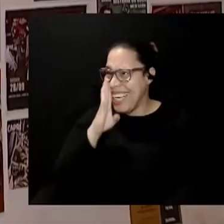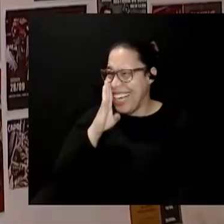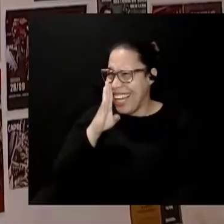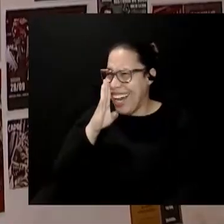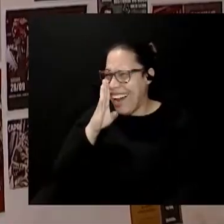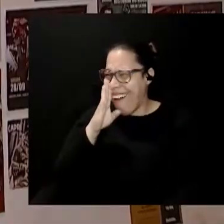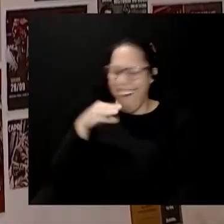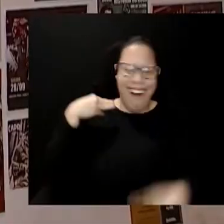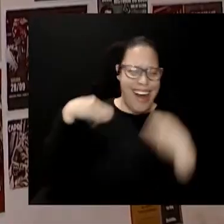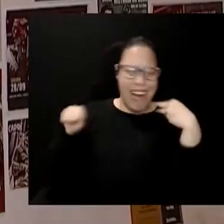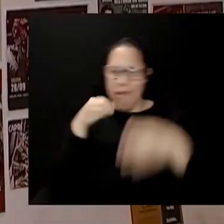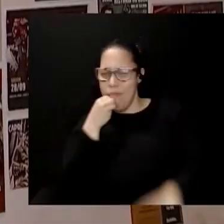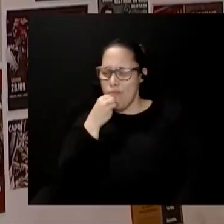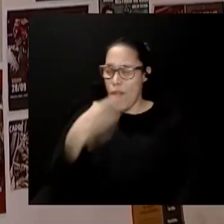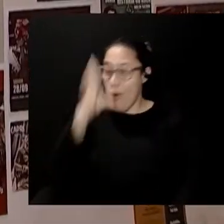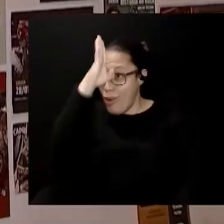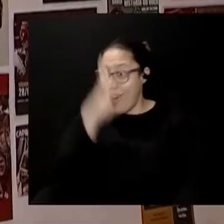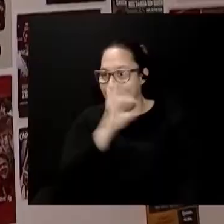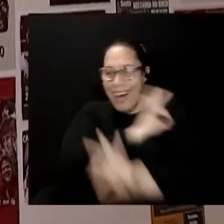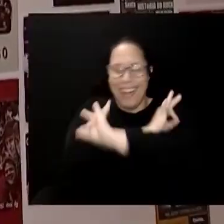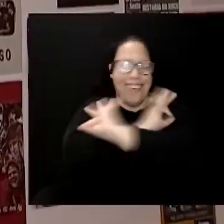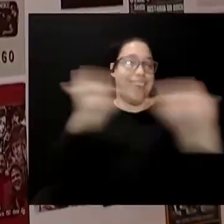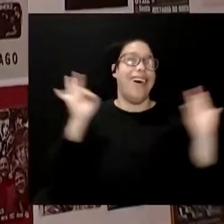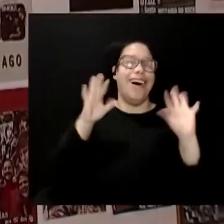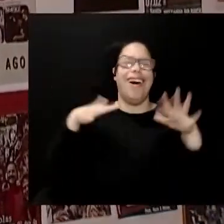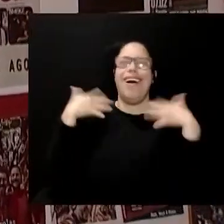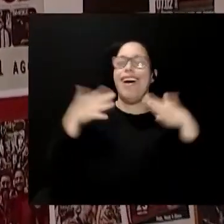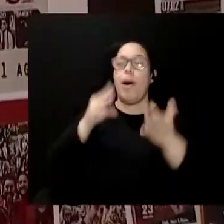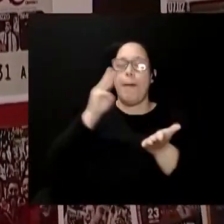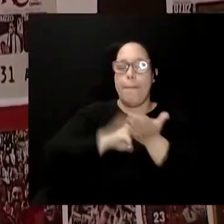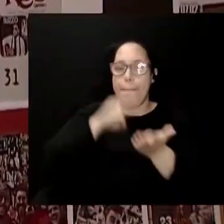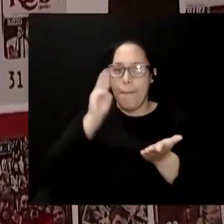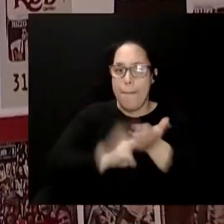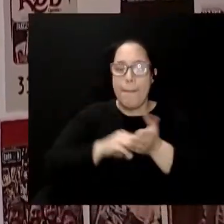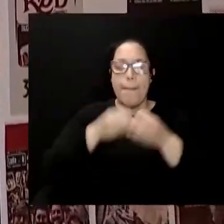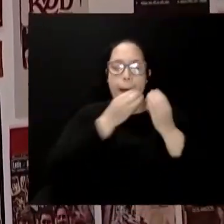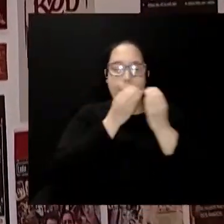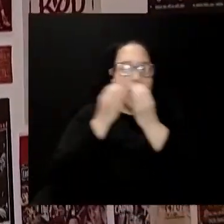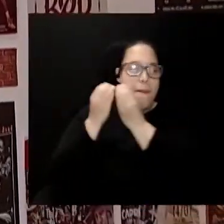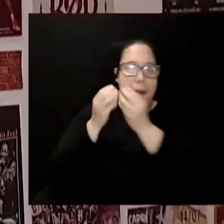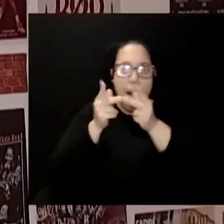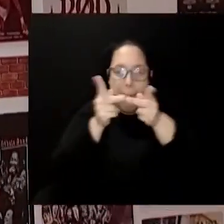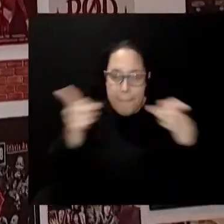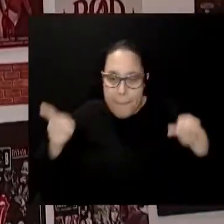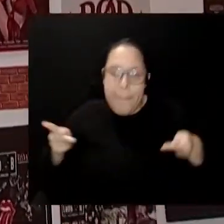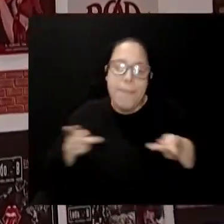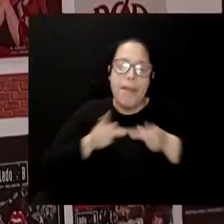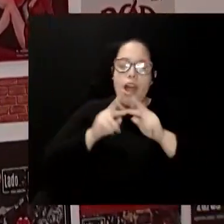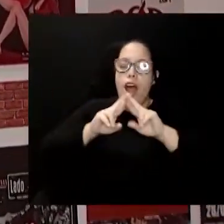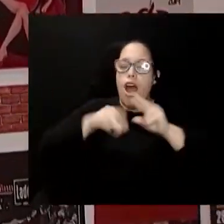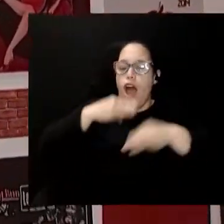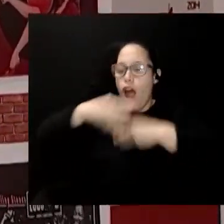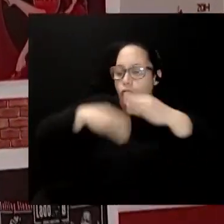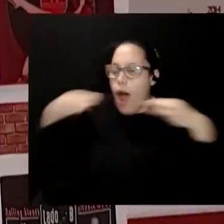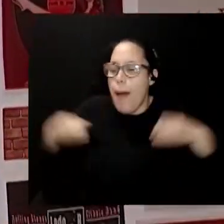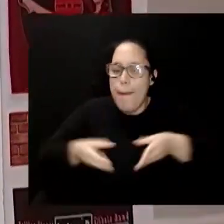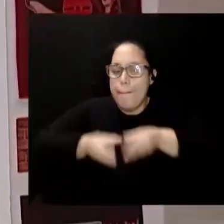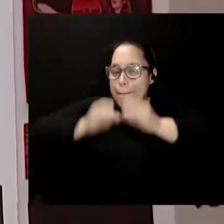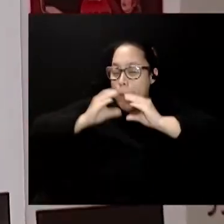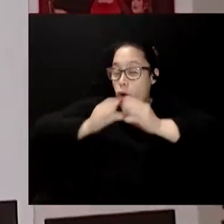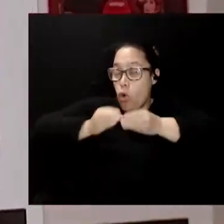grátis. Vai ter pastel, milho, pizza, massas, hambúrguer. Então, vai ter